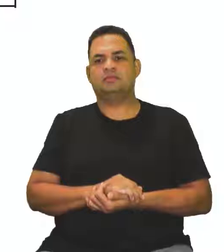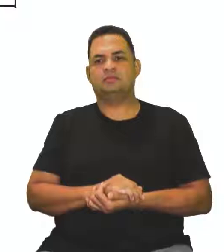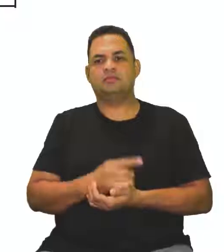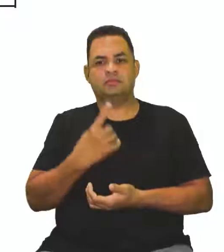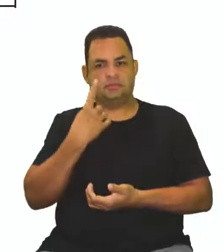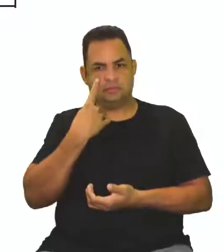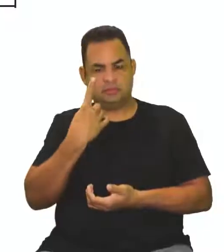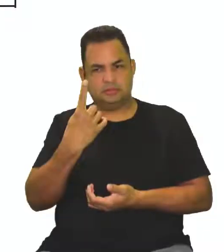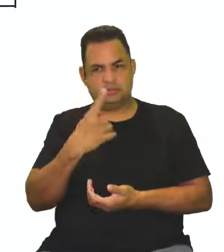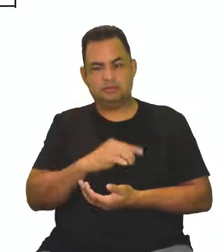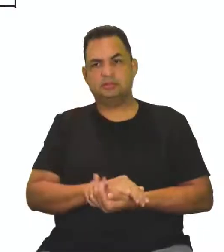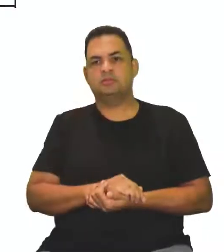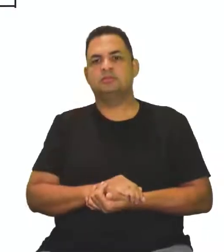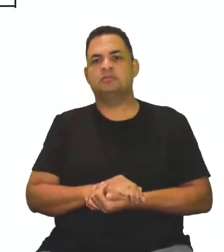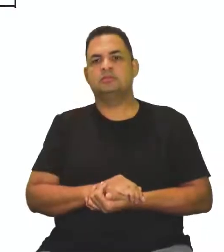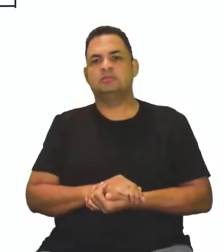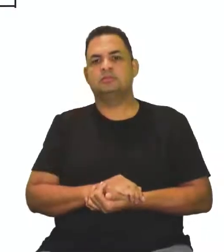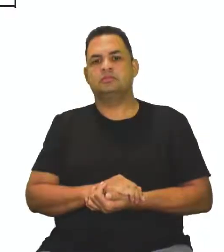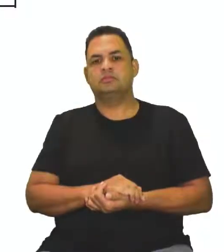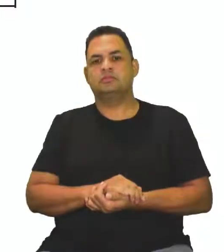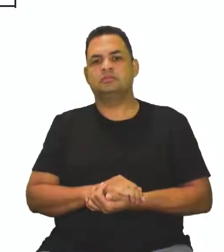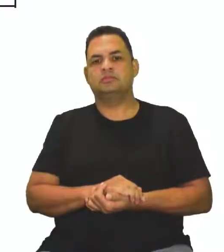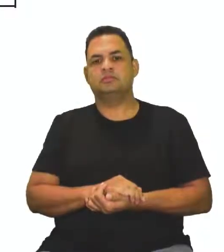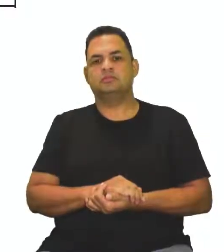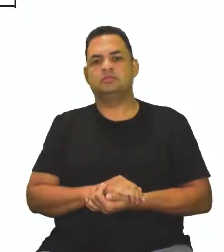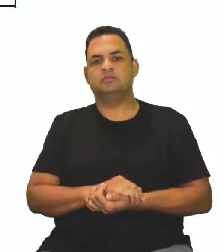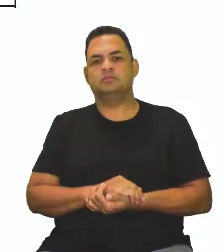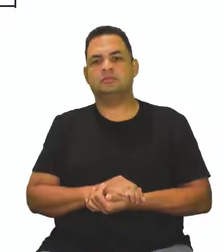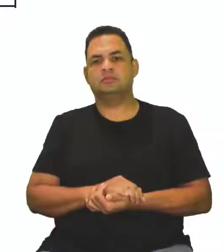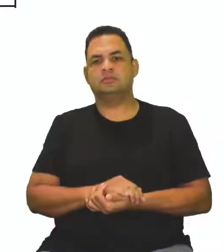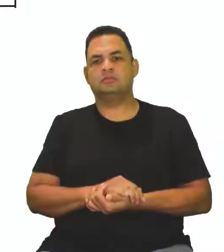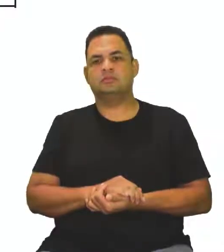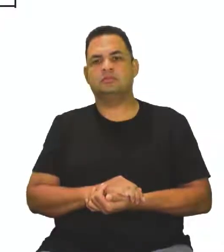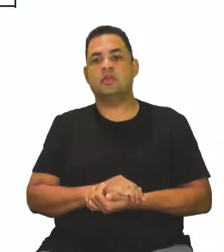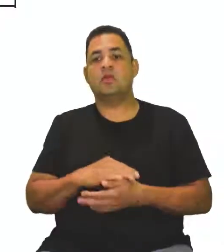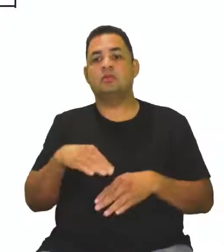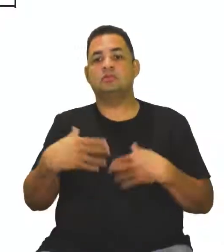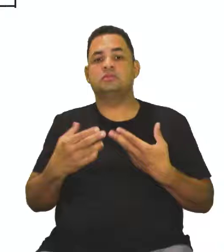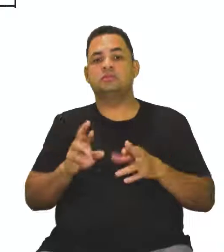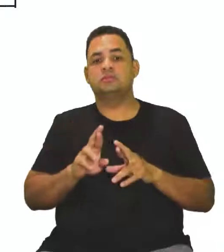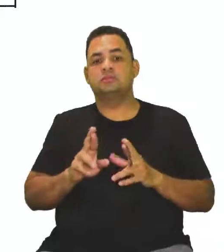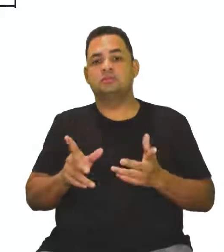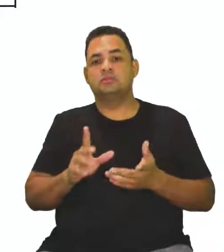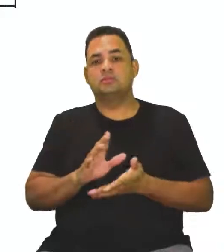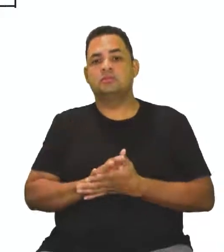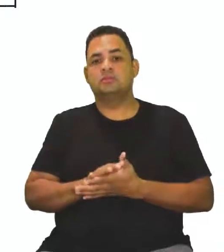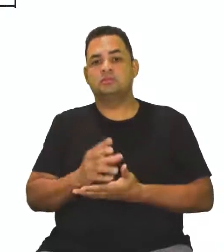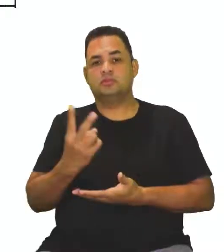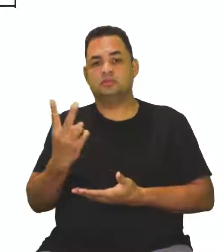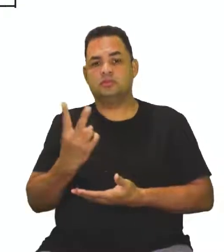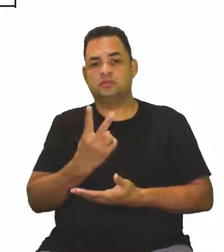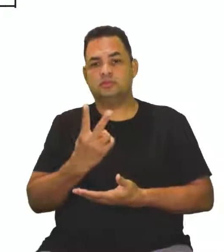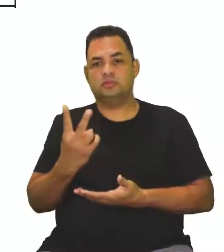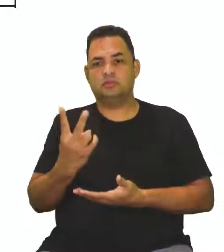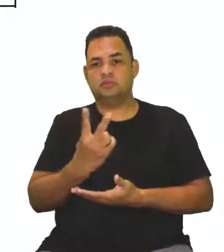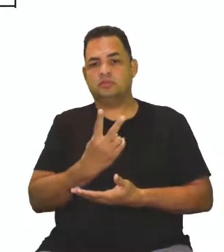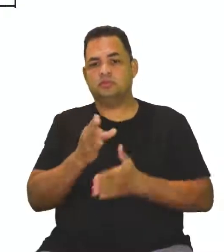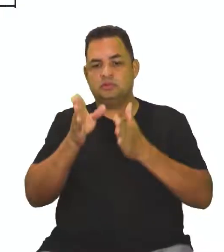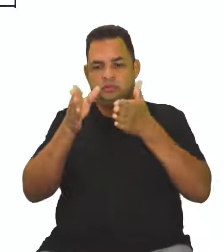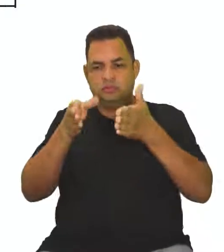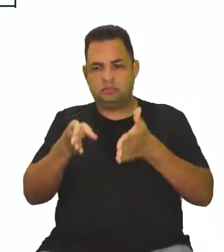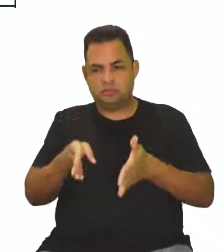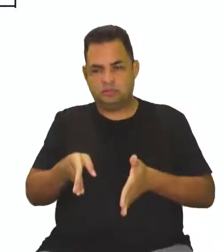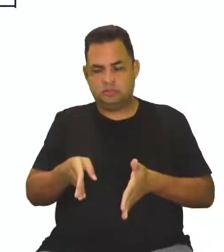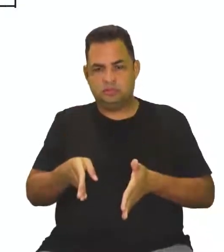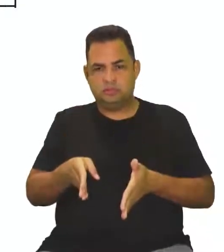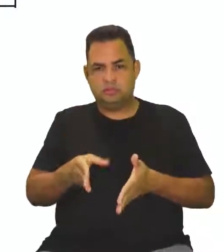vendo, ó? Esse circuito é o mesmo desse daqui. Qual é a diferença? É que nós pegamos dois resistores que estão em